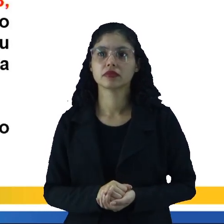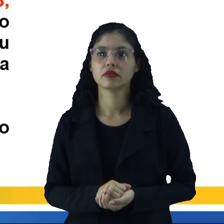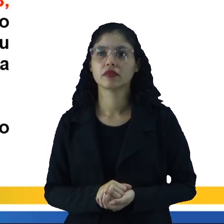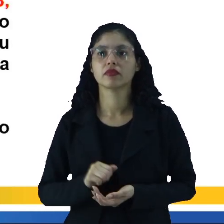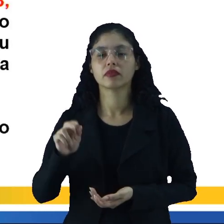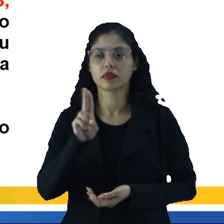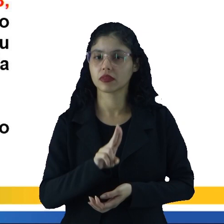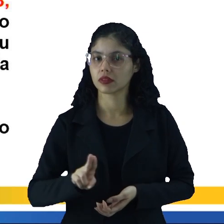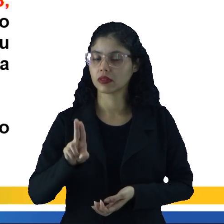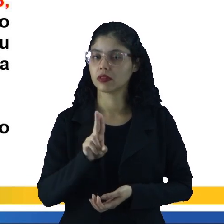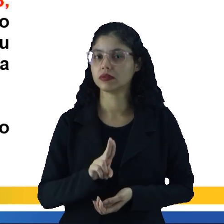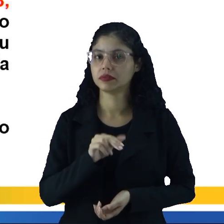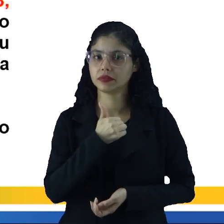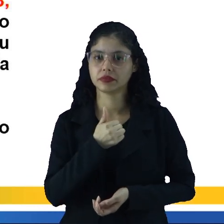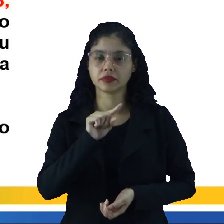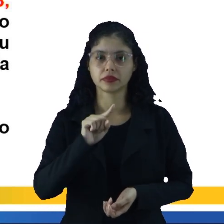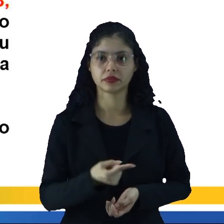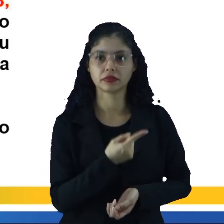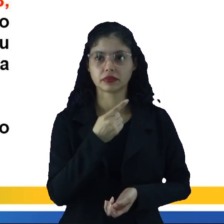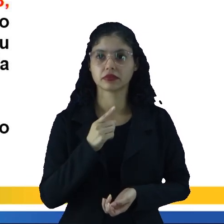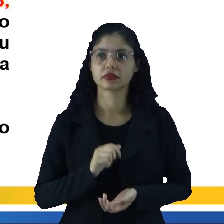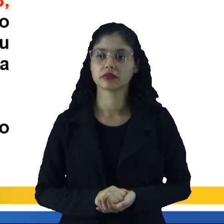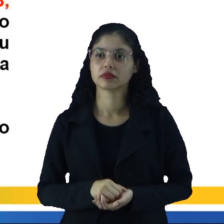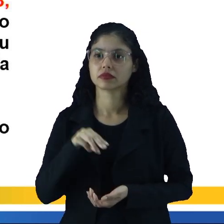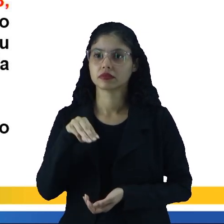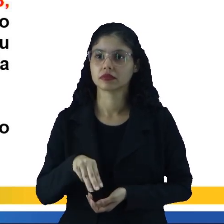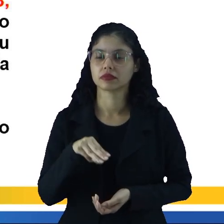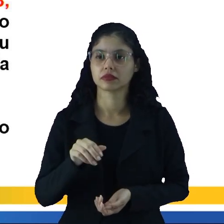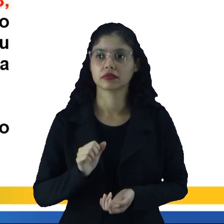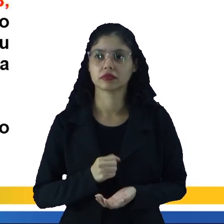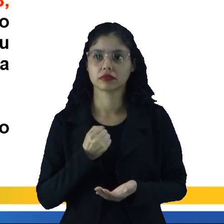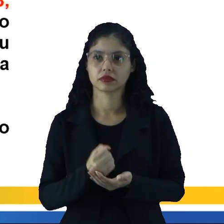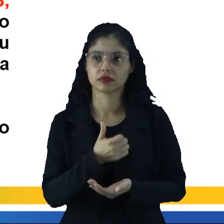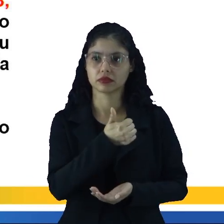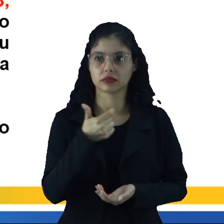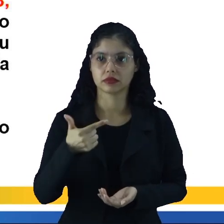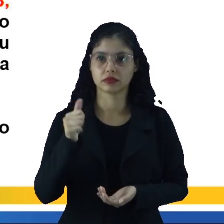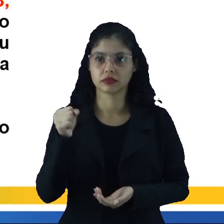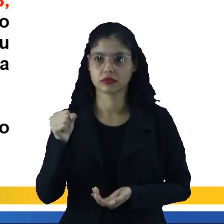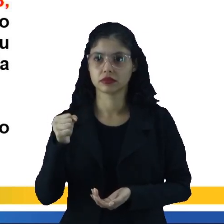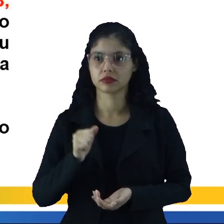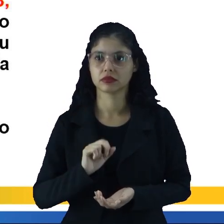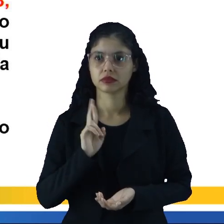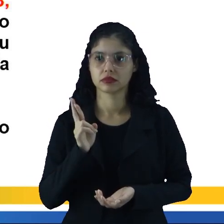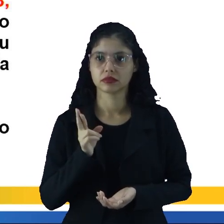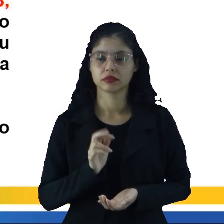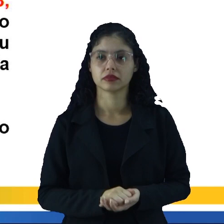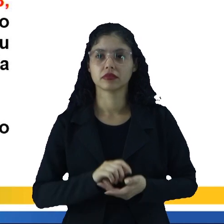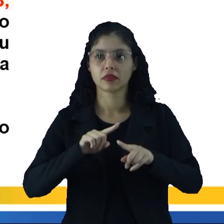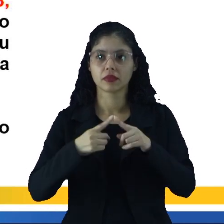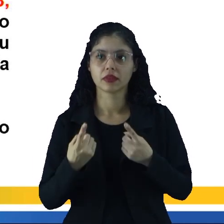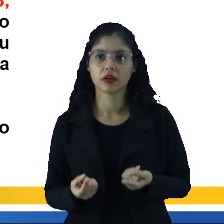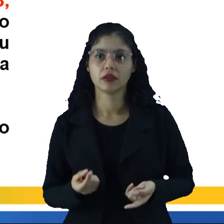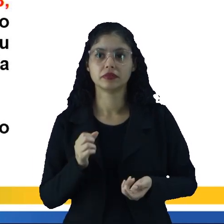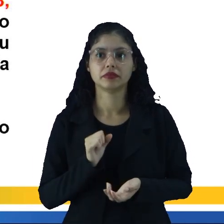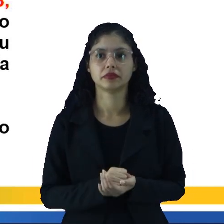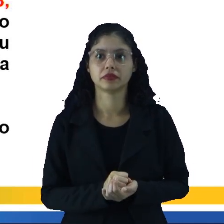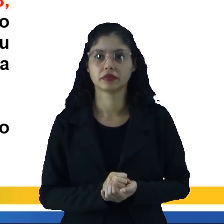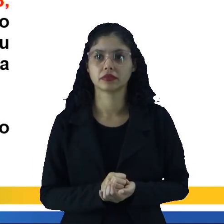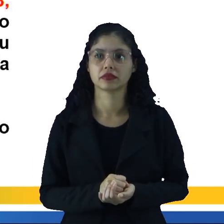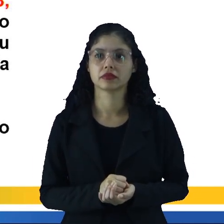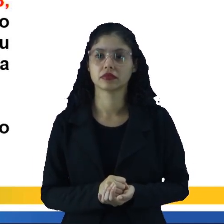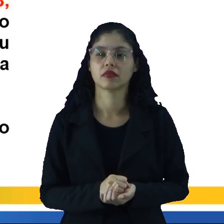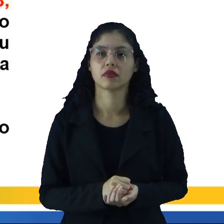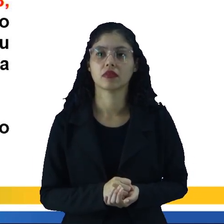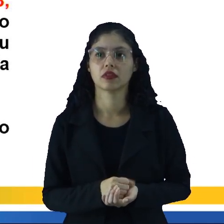que se um cliente usar 1.000 minutos, ele pagará R$ 128, tá?